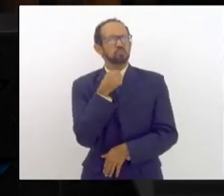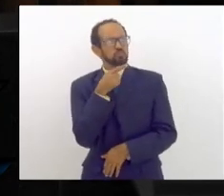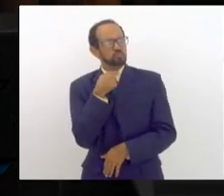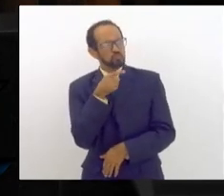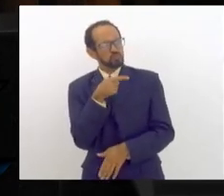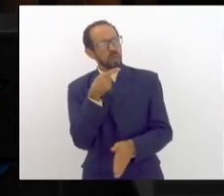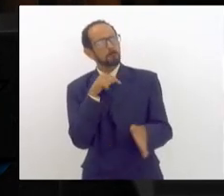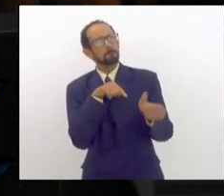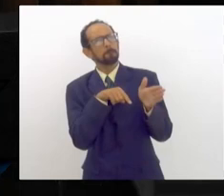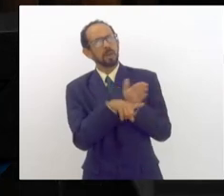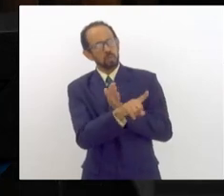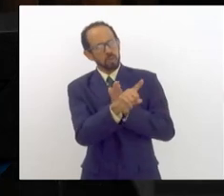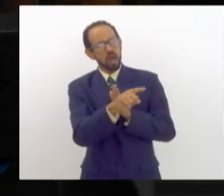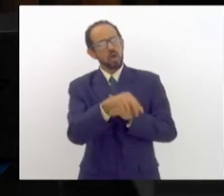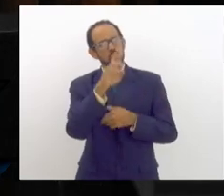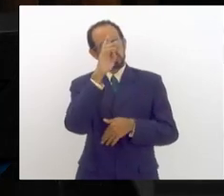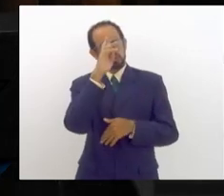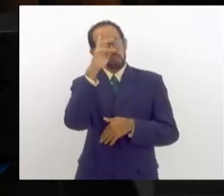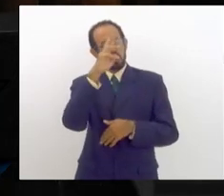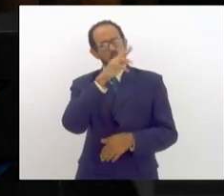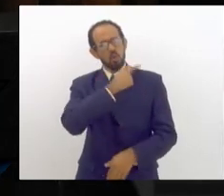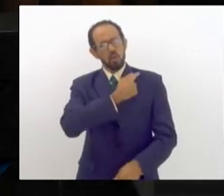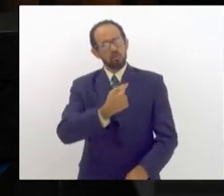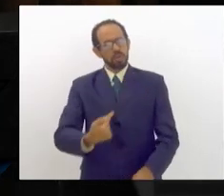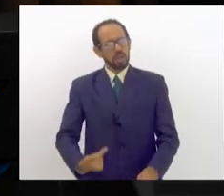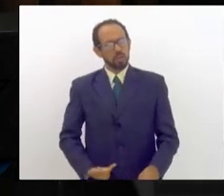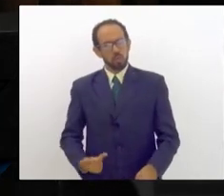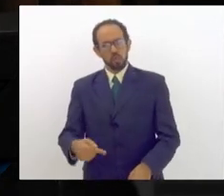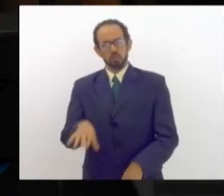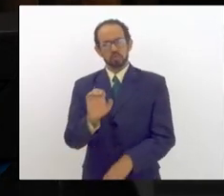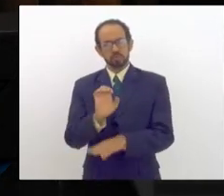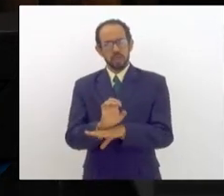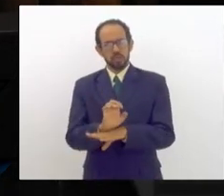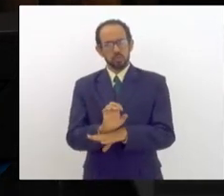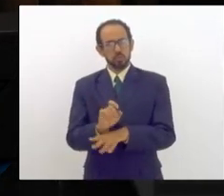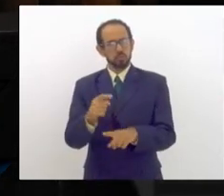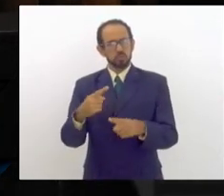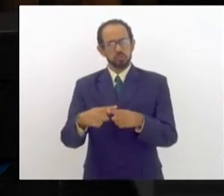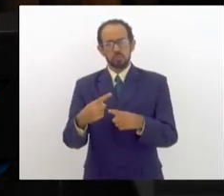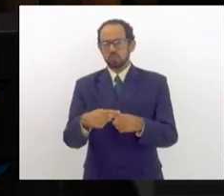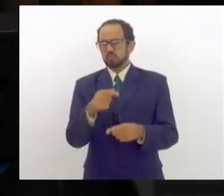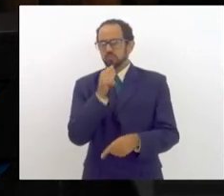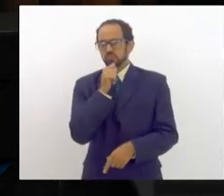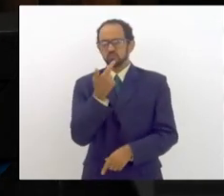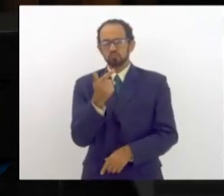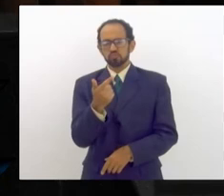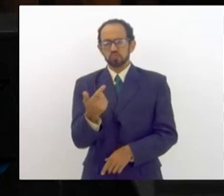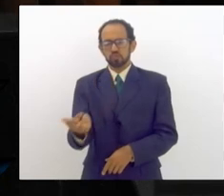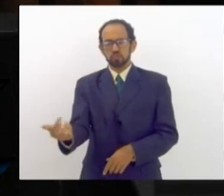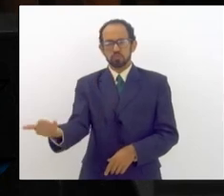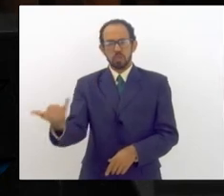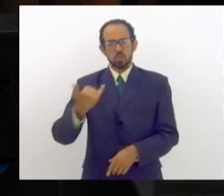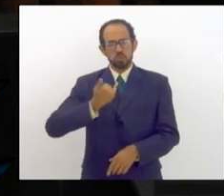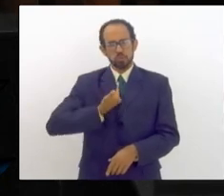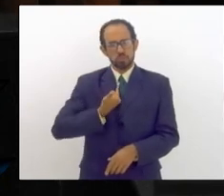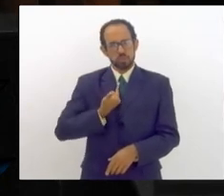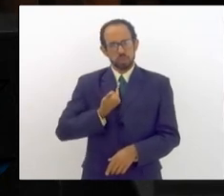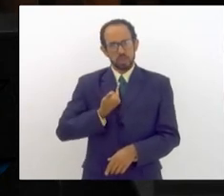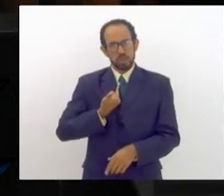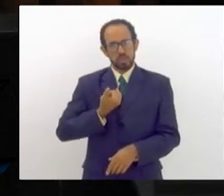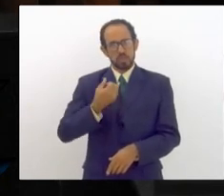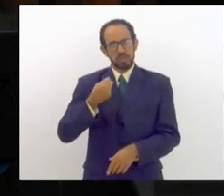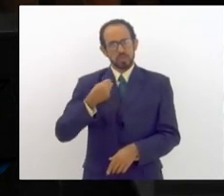o governador do Estado porque eu ainda não tive notícia que o governador